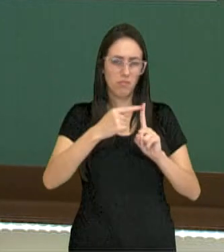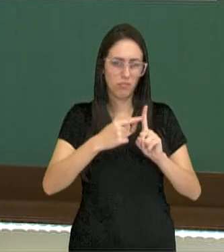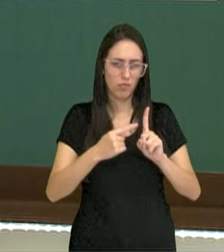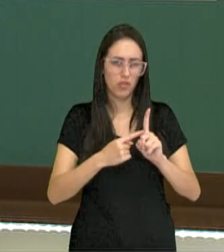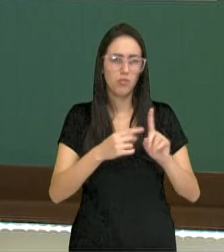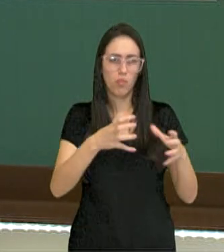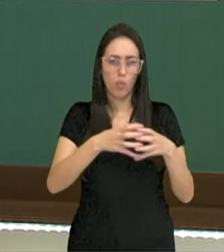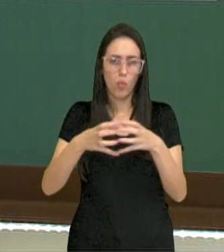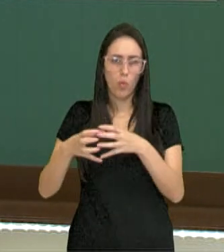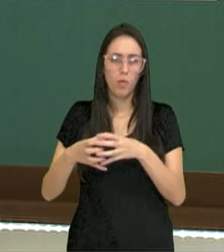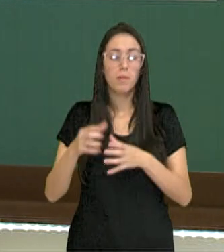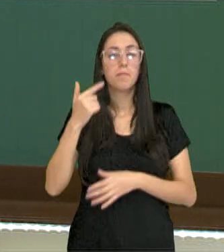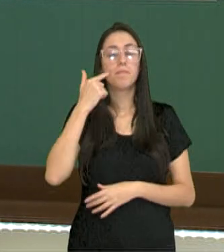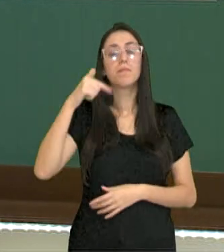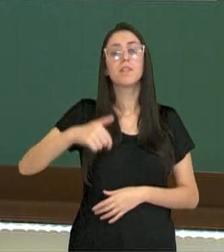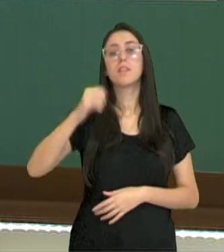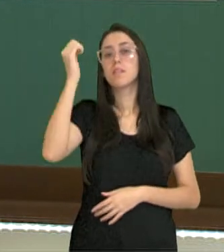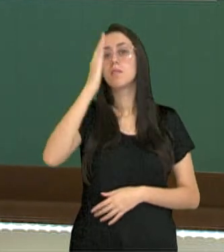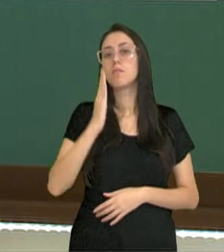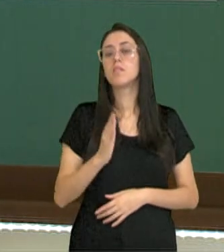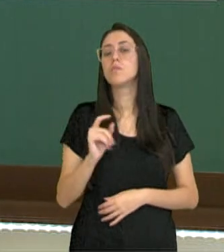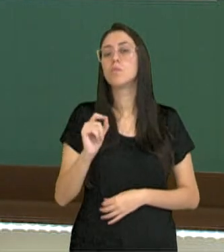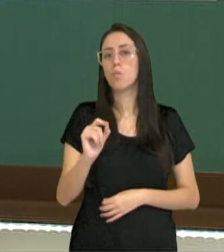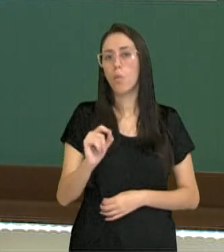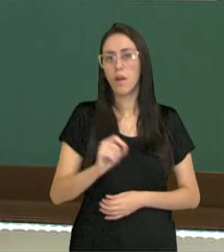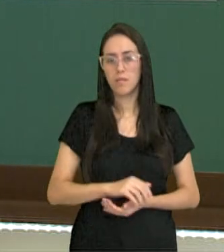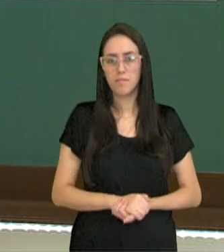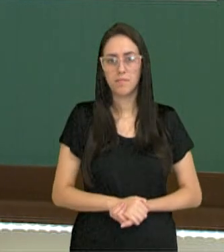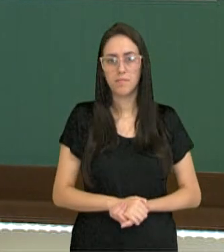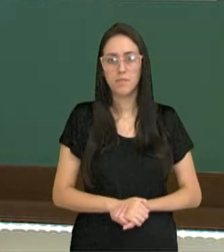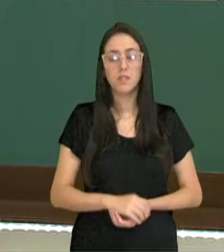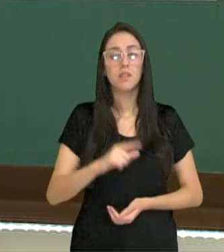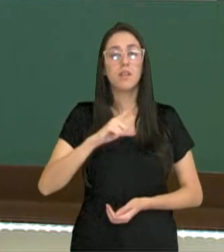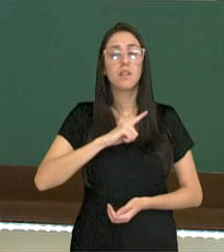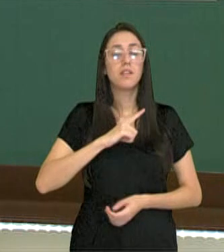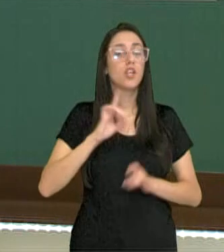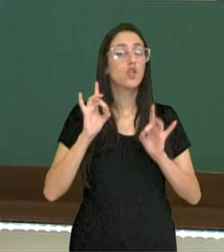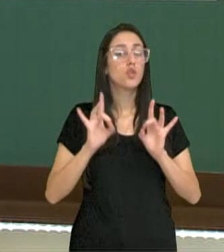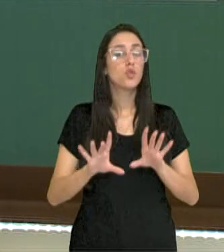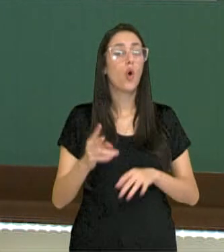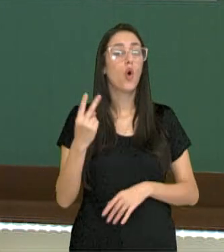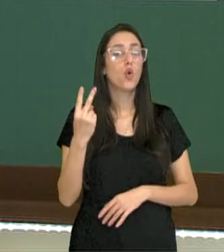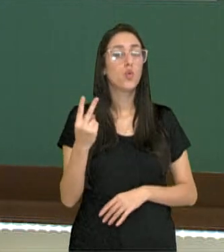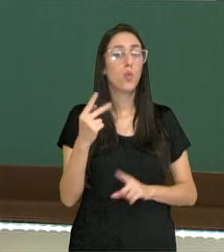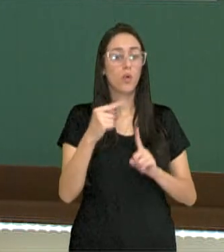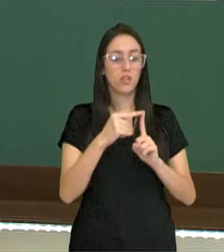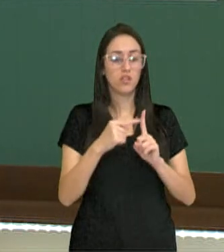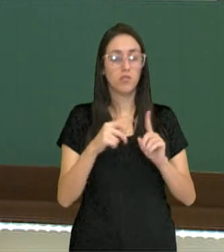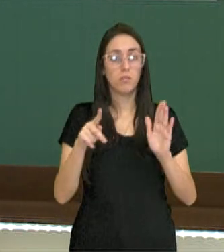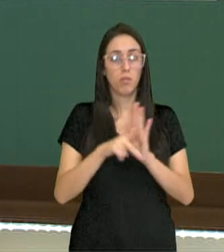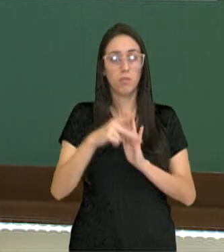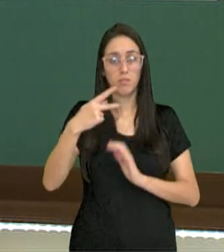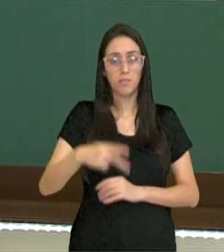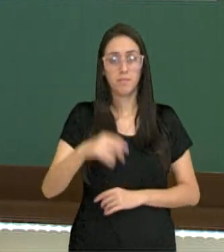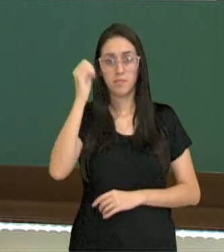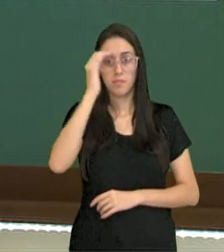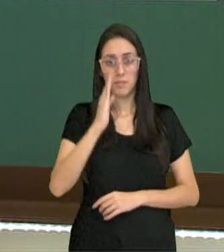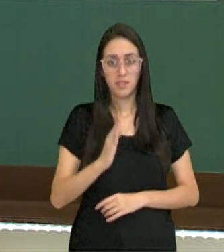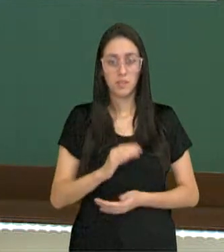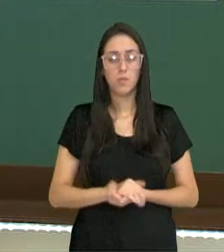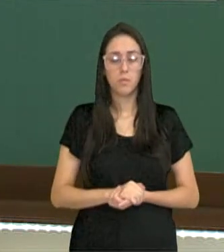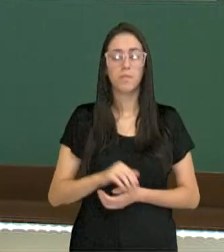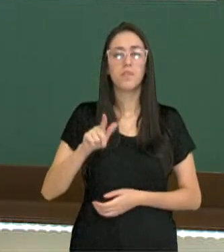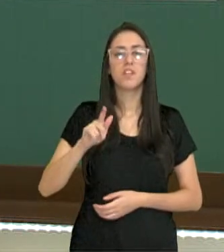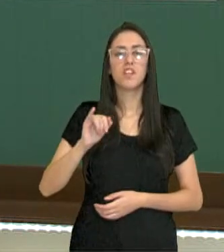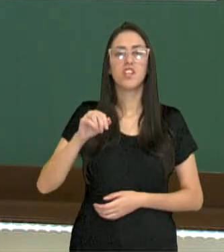nós encontramos aqui no Brasil? Há apenas 2 espécies nativas brasileiras, ou seja, de gimnospermas, que